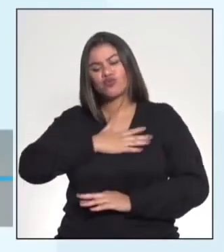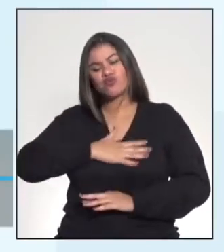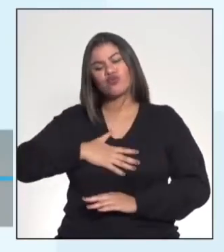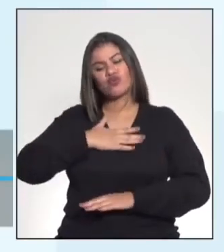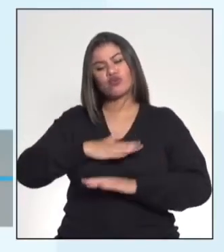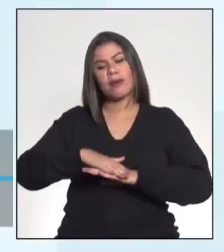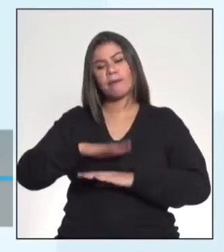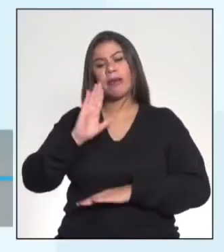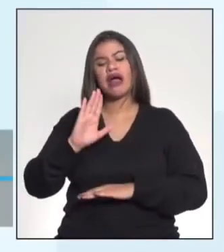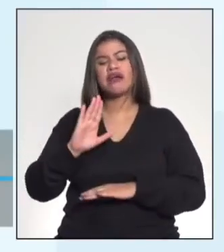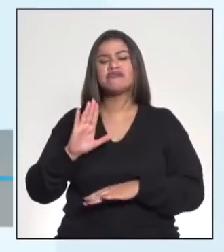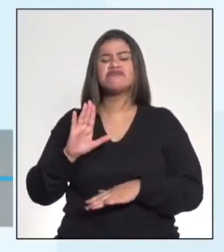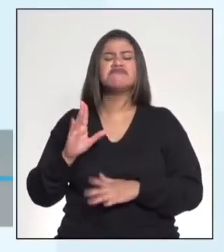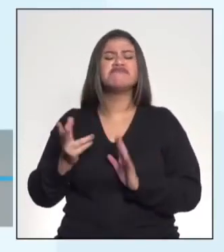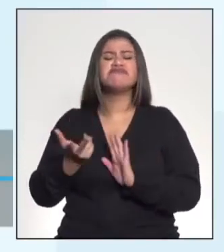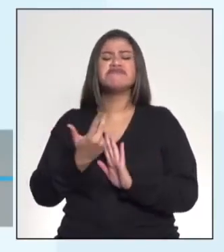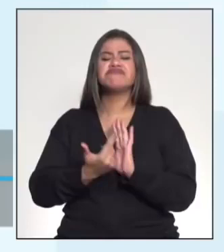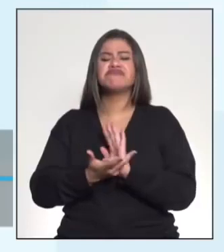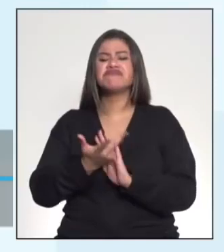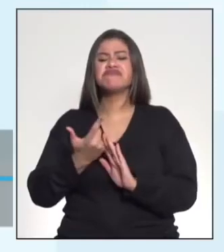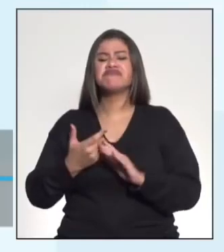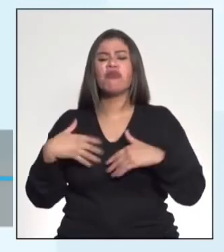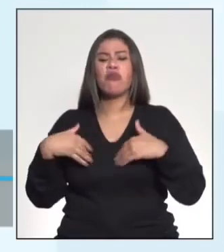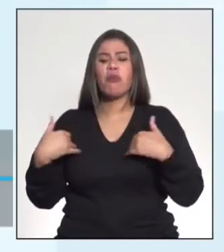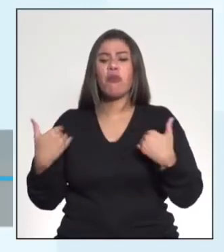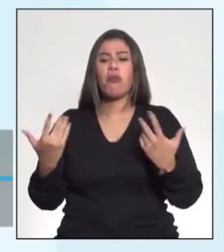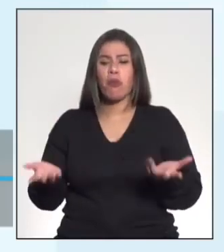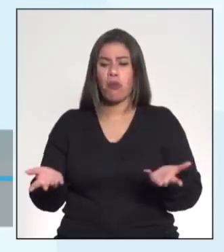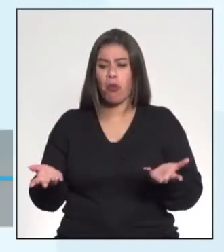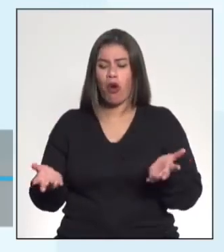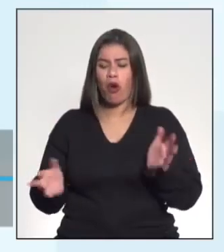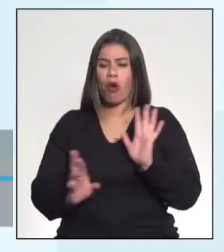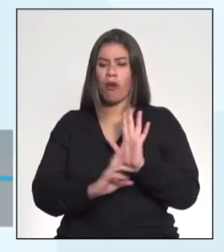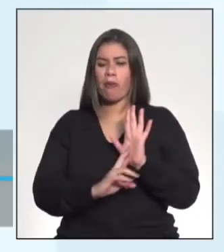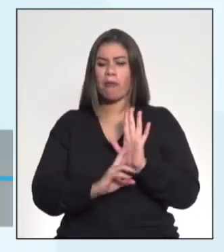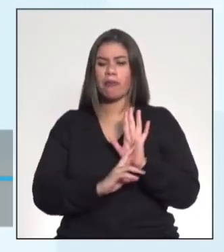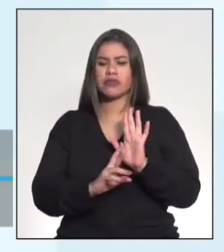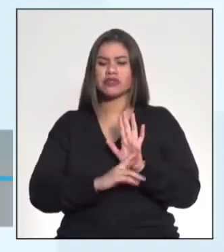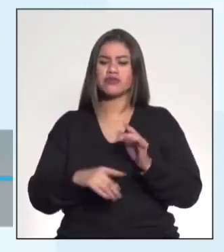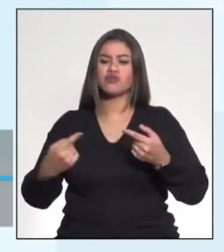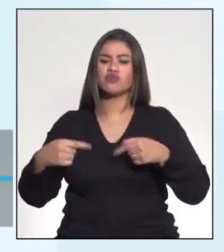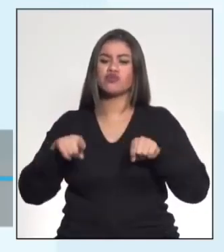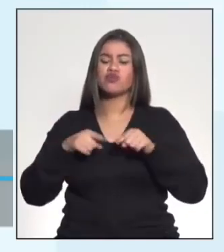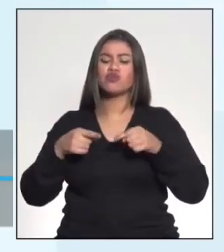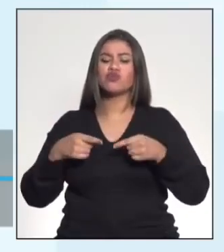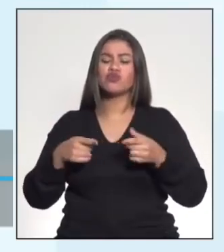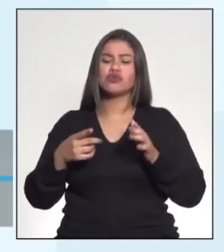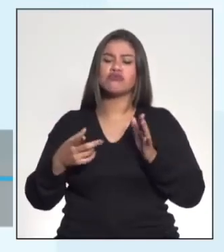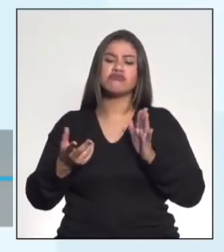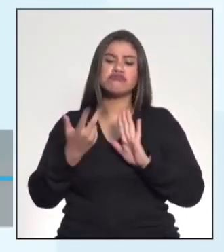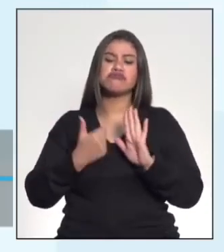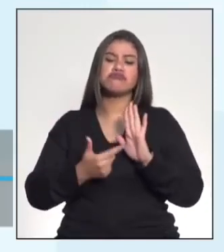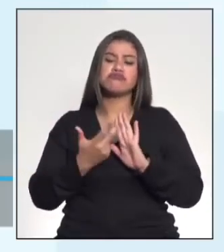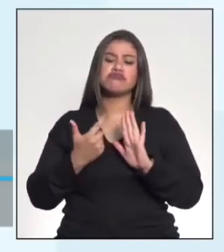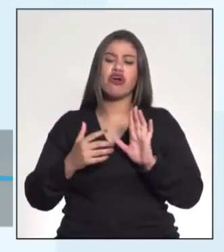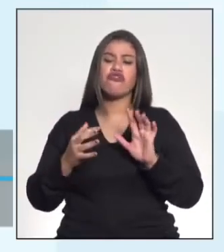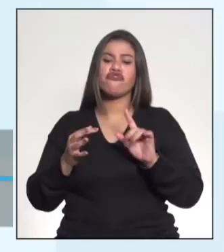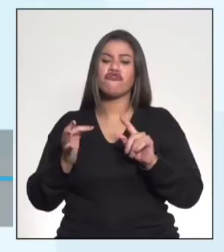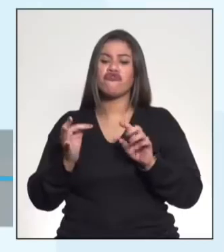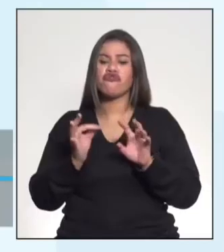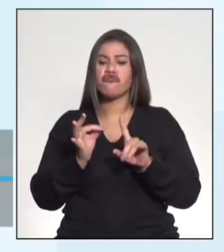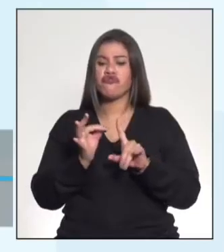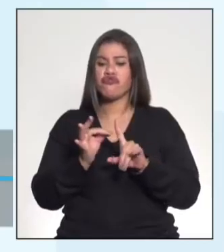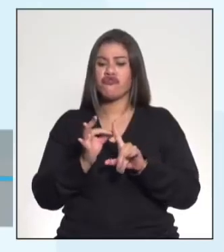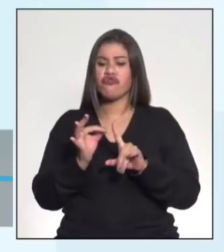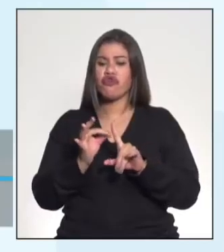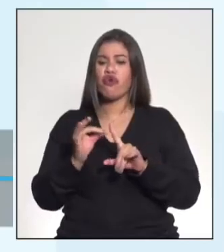os desenhos que você iria colocar para representar a sua música preferida? Quais as figuras que representam? Depois eu e o professor Jonas também vamos